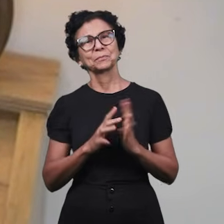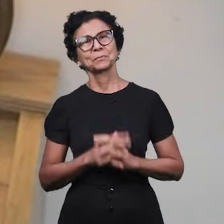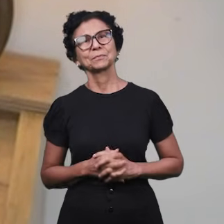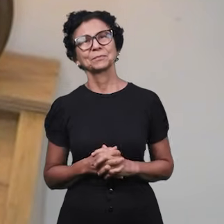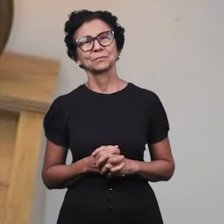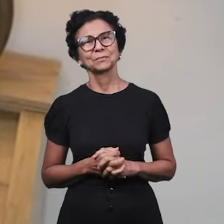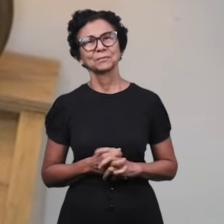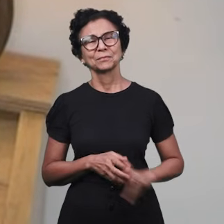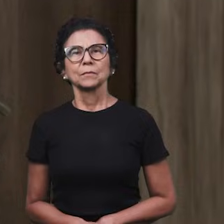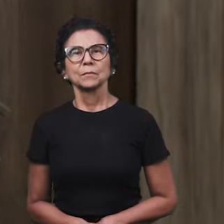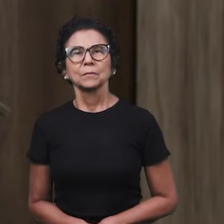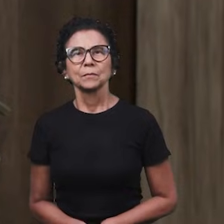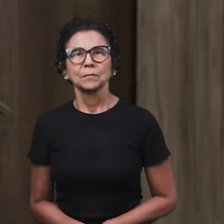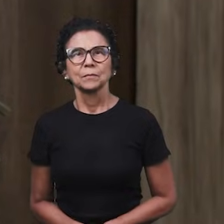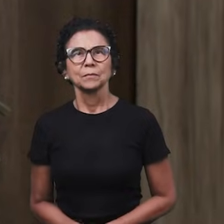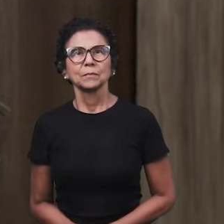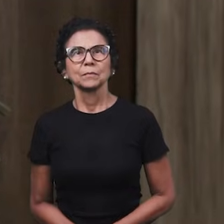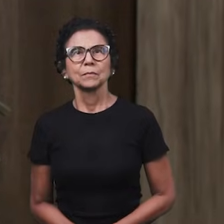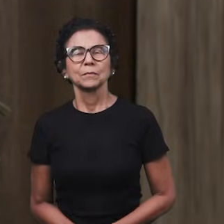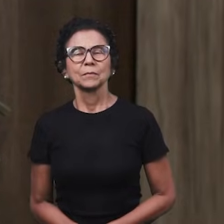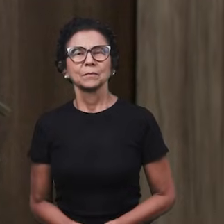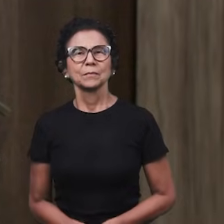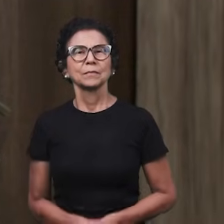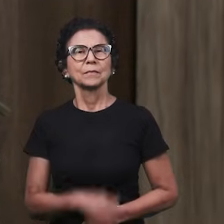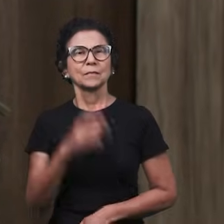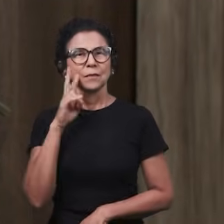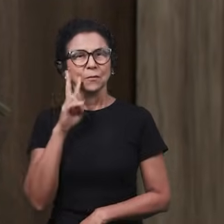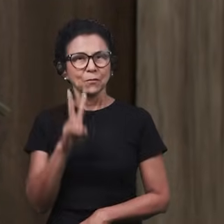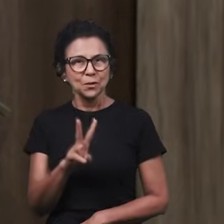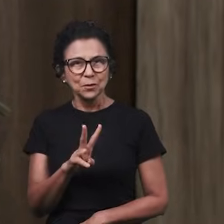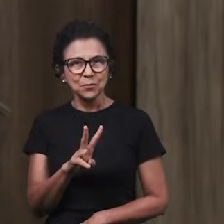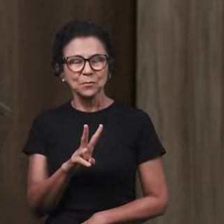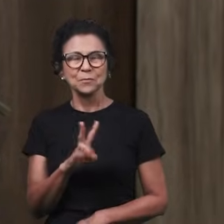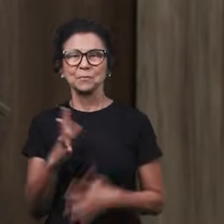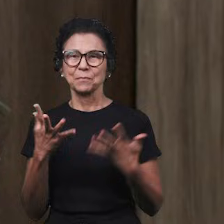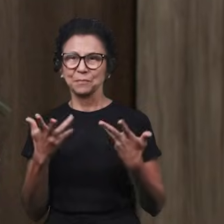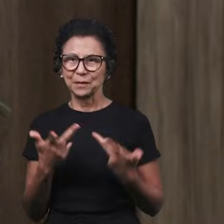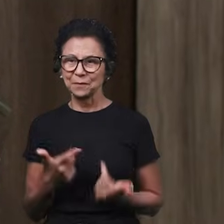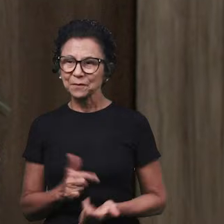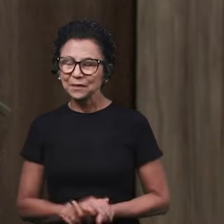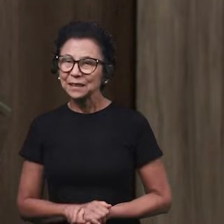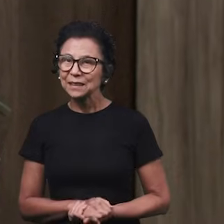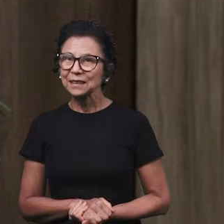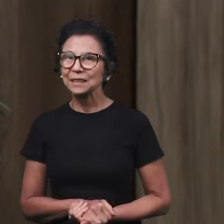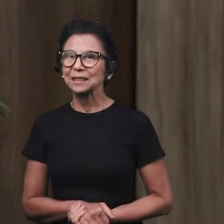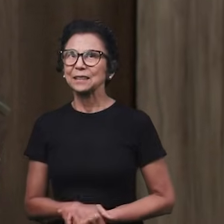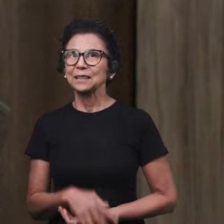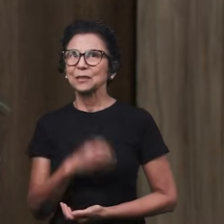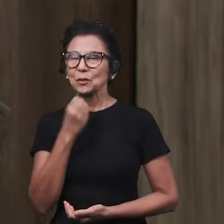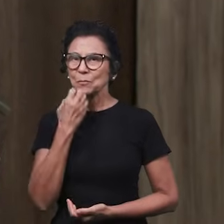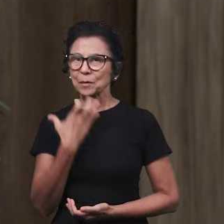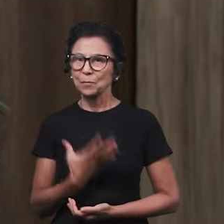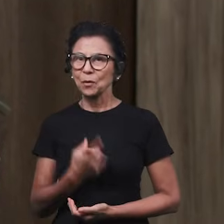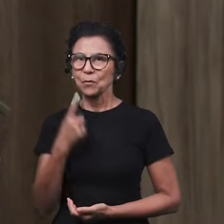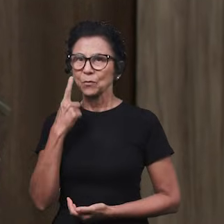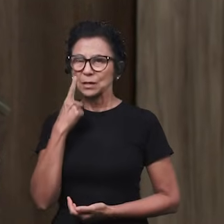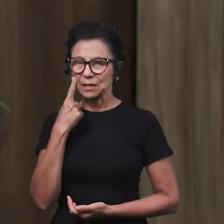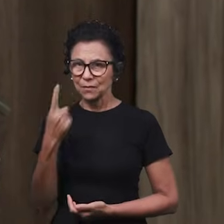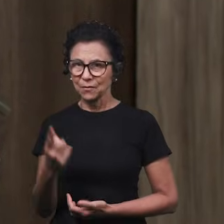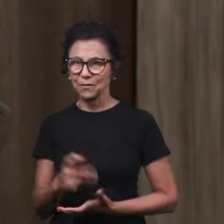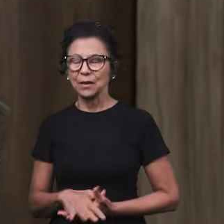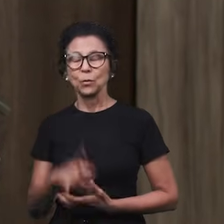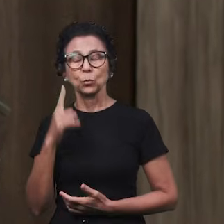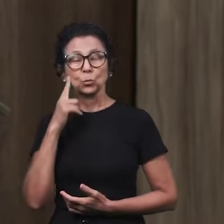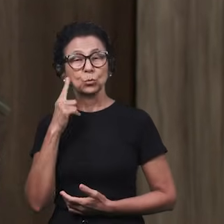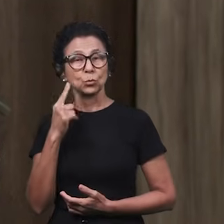paz do Senhor Jesus. Viu que maravilha? Como é bom a gente ver, primeiramente, o surdo se desenvolvendo,